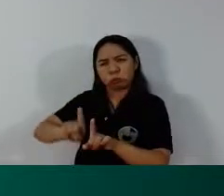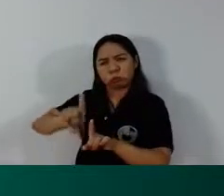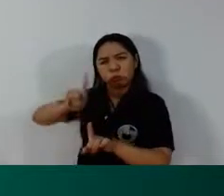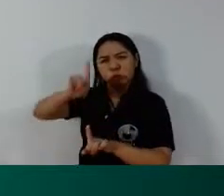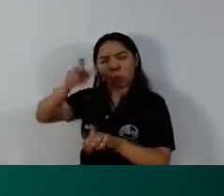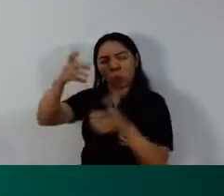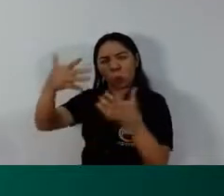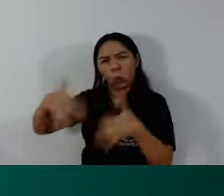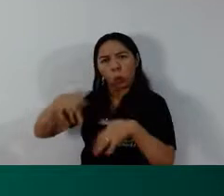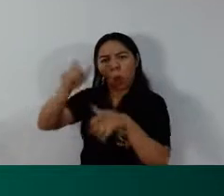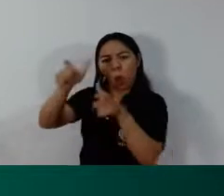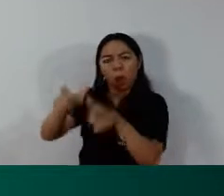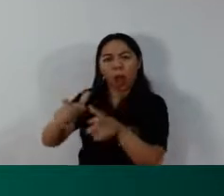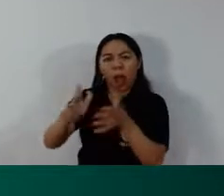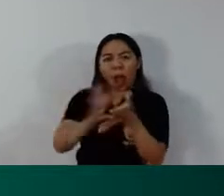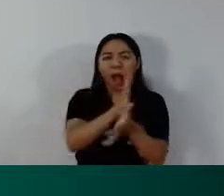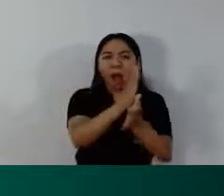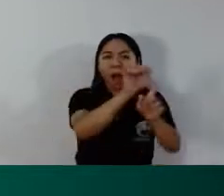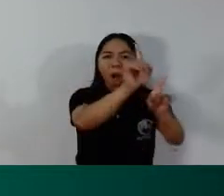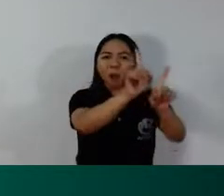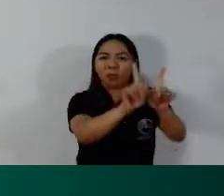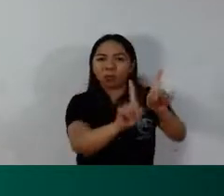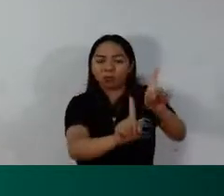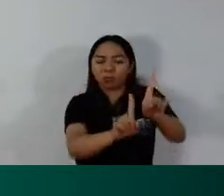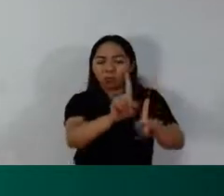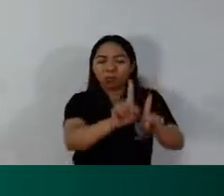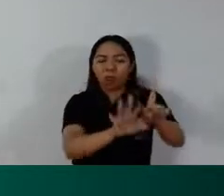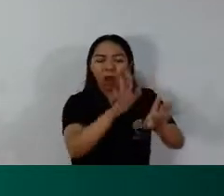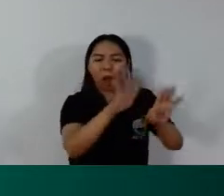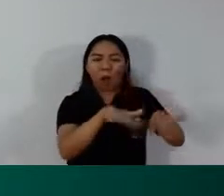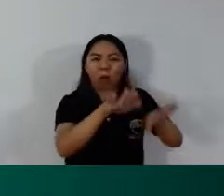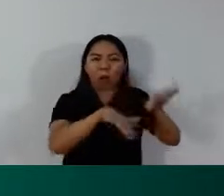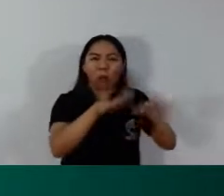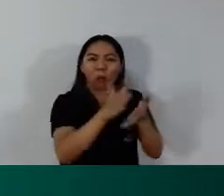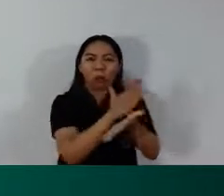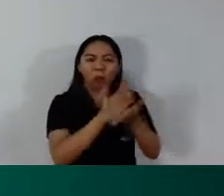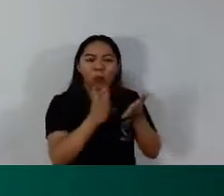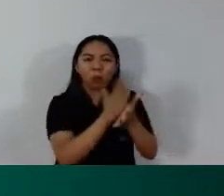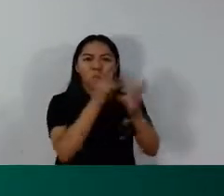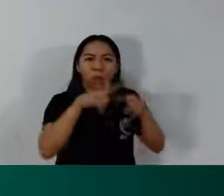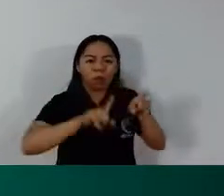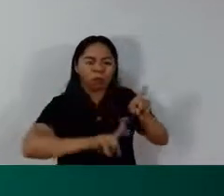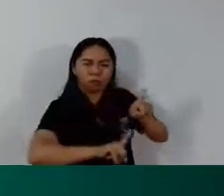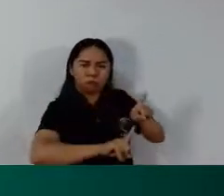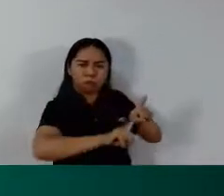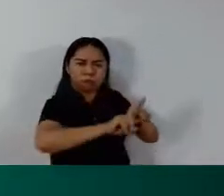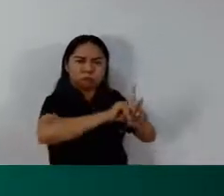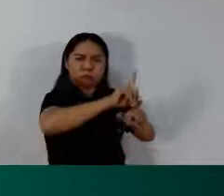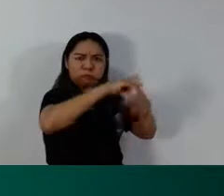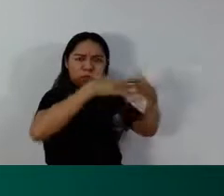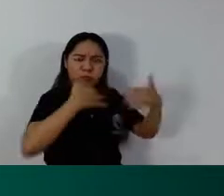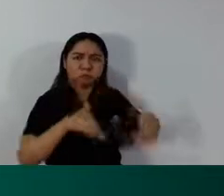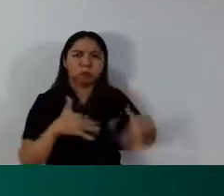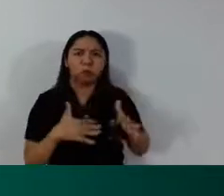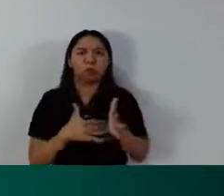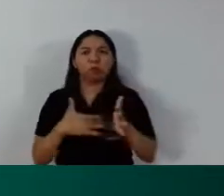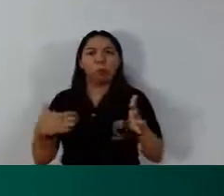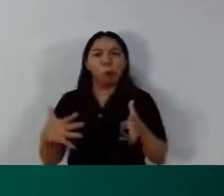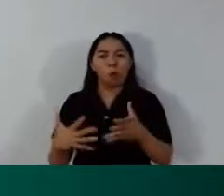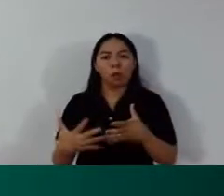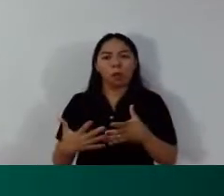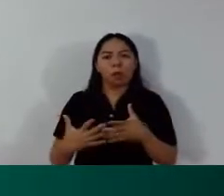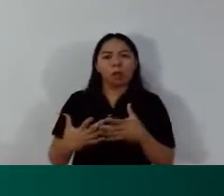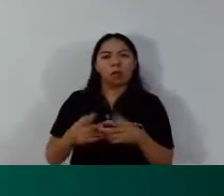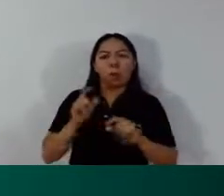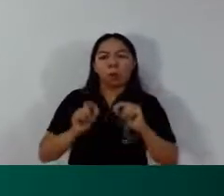fazer essa distinção né É E aí a fome chega cada vez mais dentro